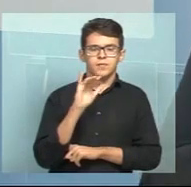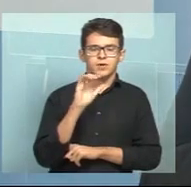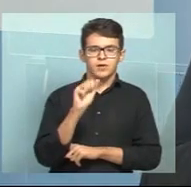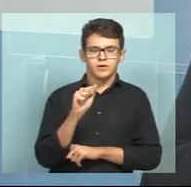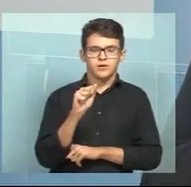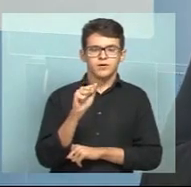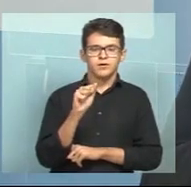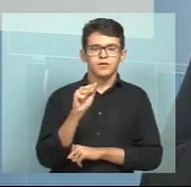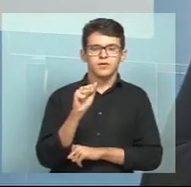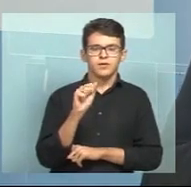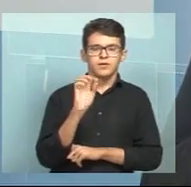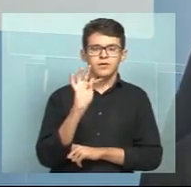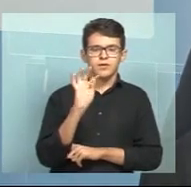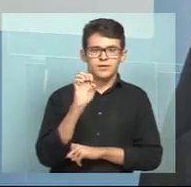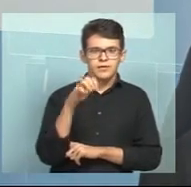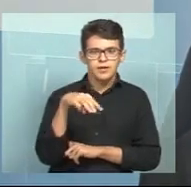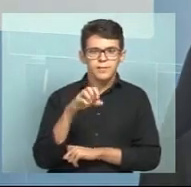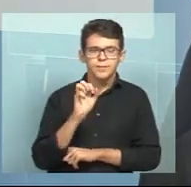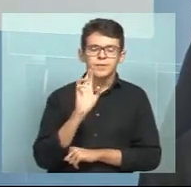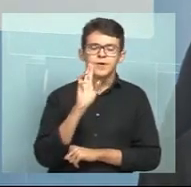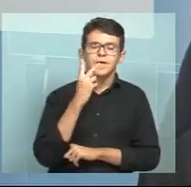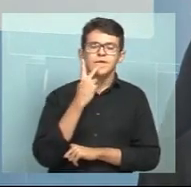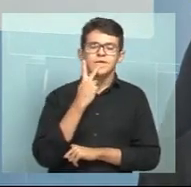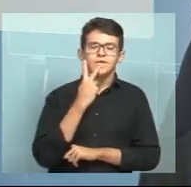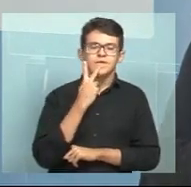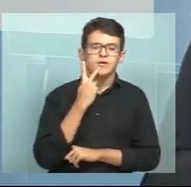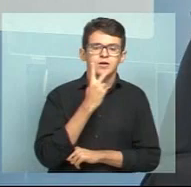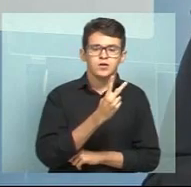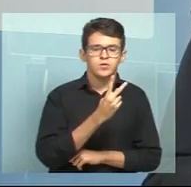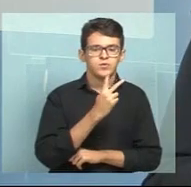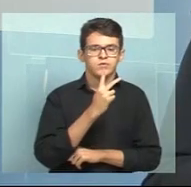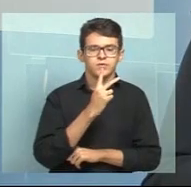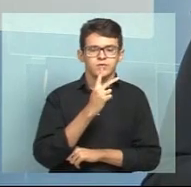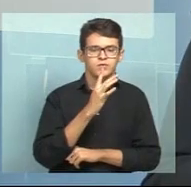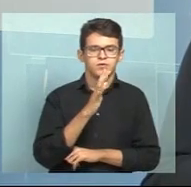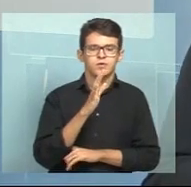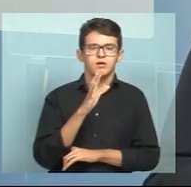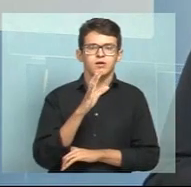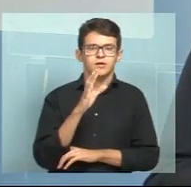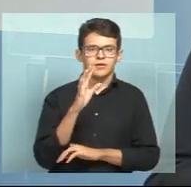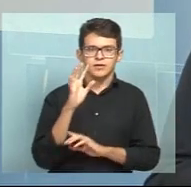que nós não sabemos o que é. Autoproteção. Né? Mas isso ficou claro.